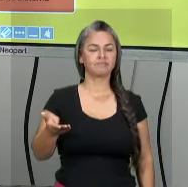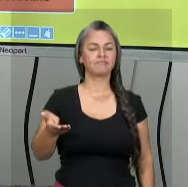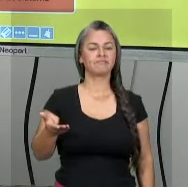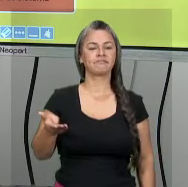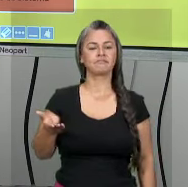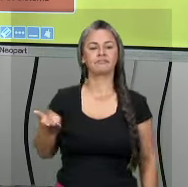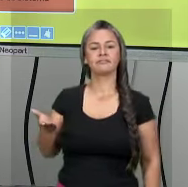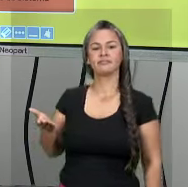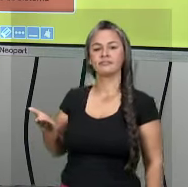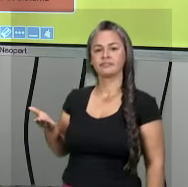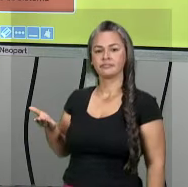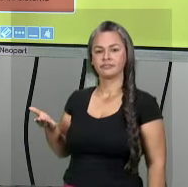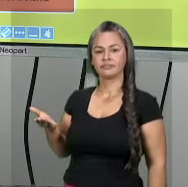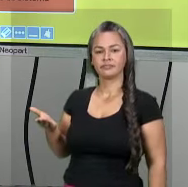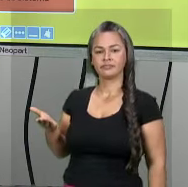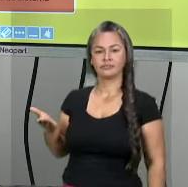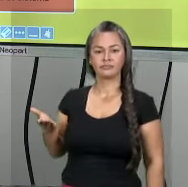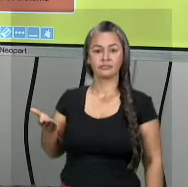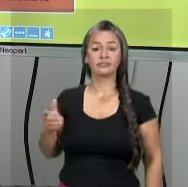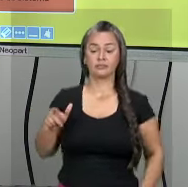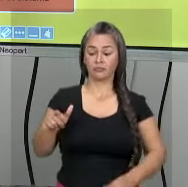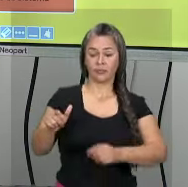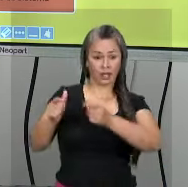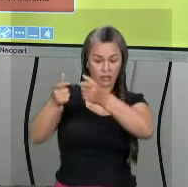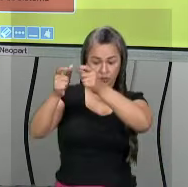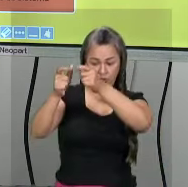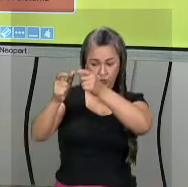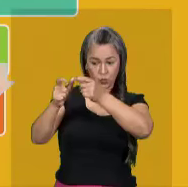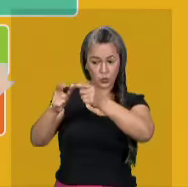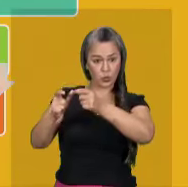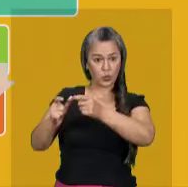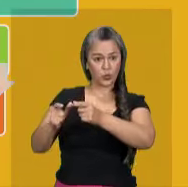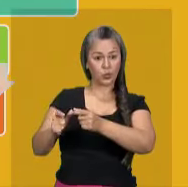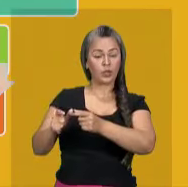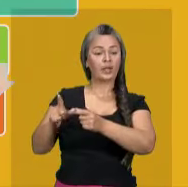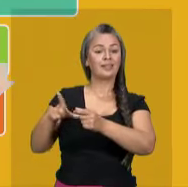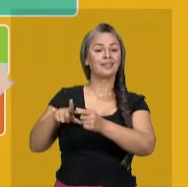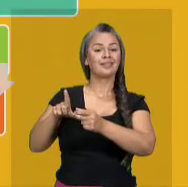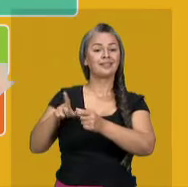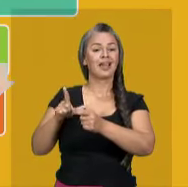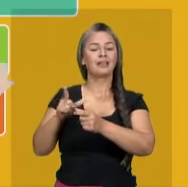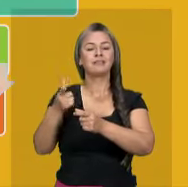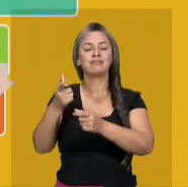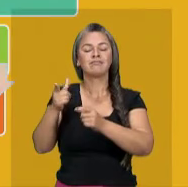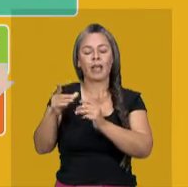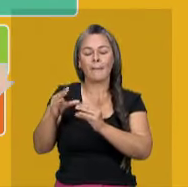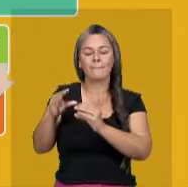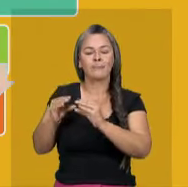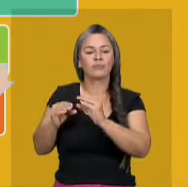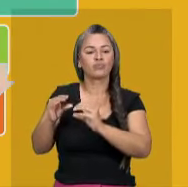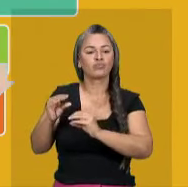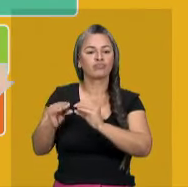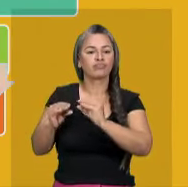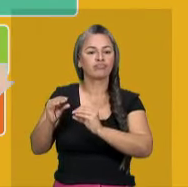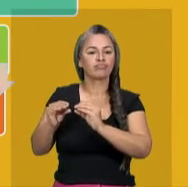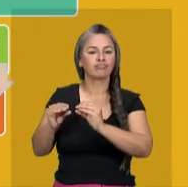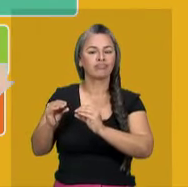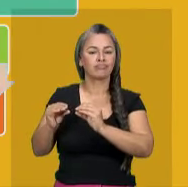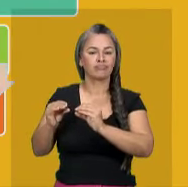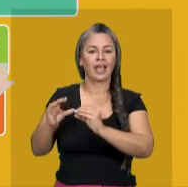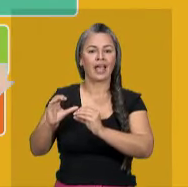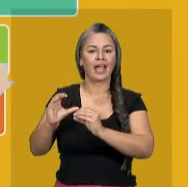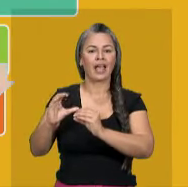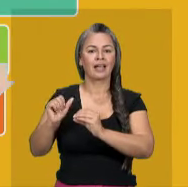Coluna vertebral. Entre as vértebras, há pequenas almofadas de cartilagem, que são